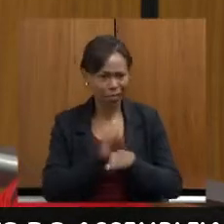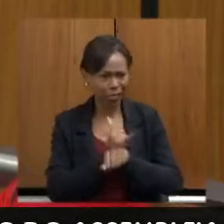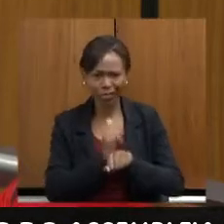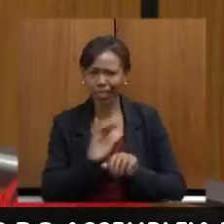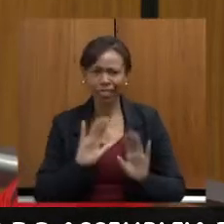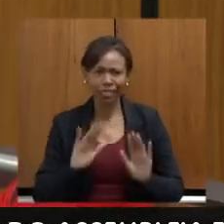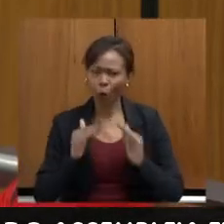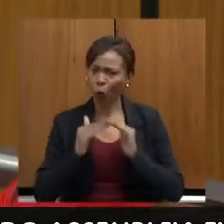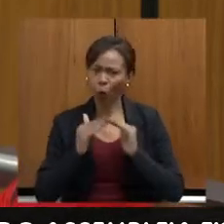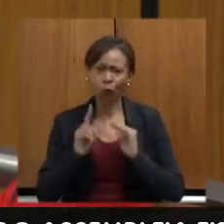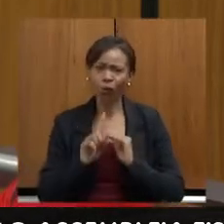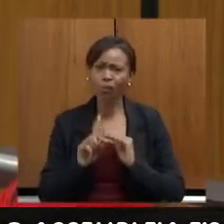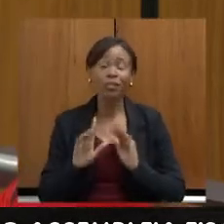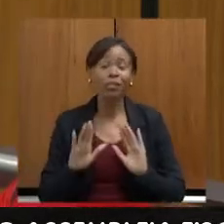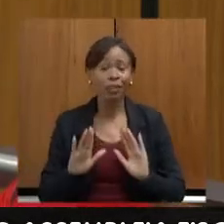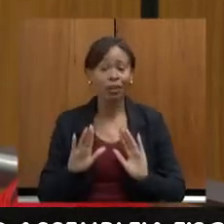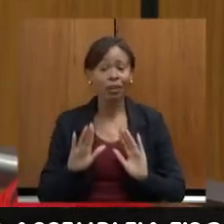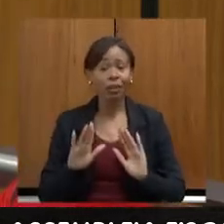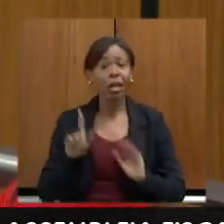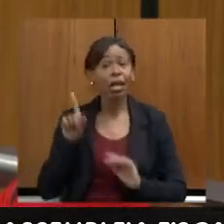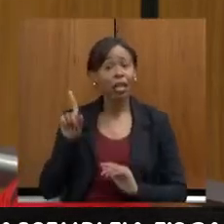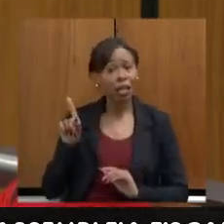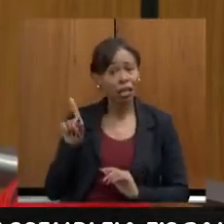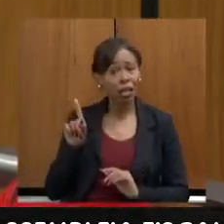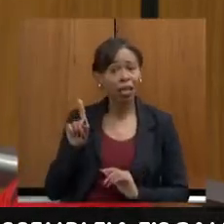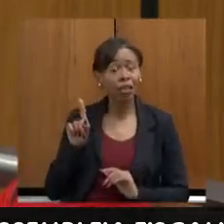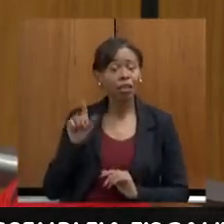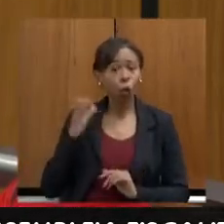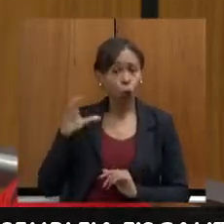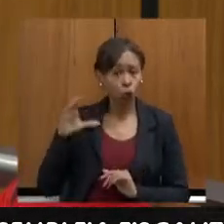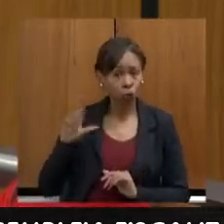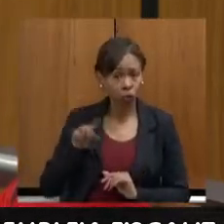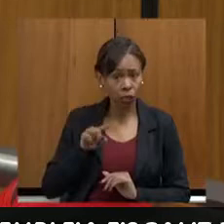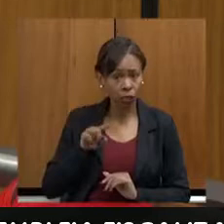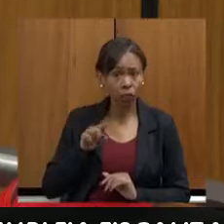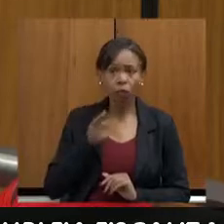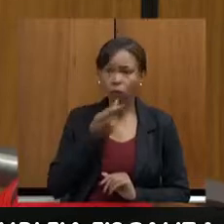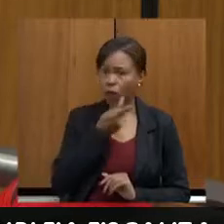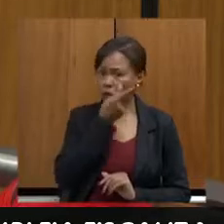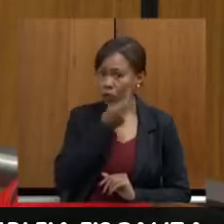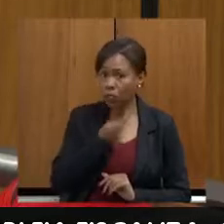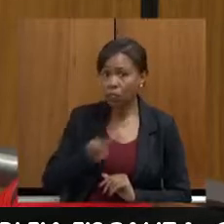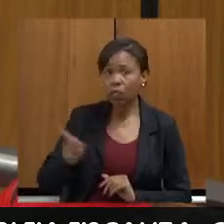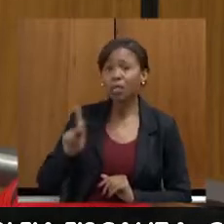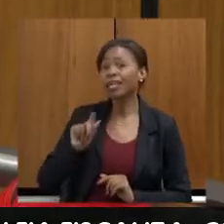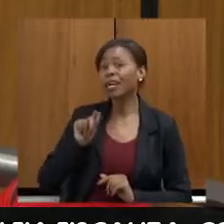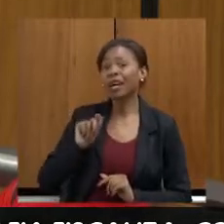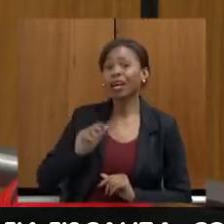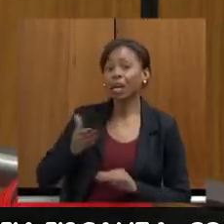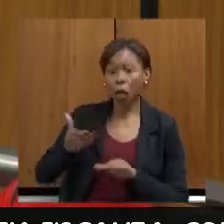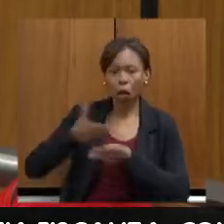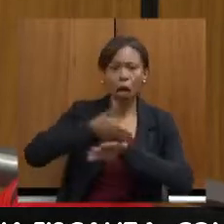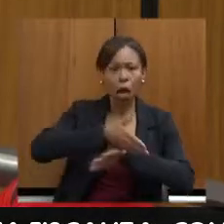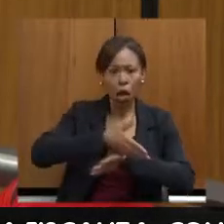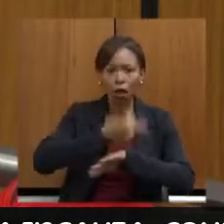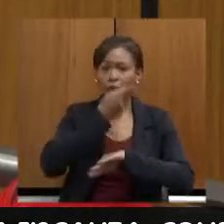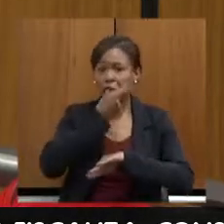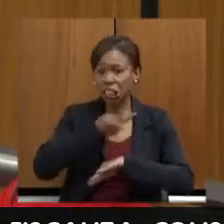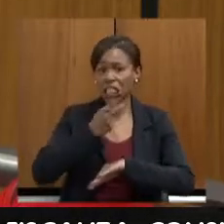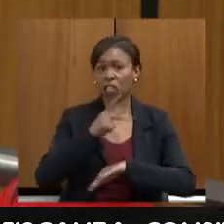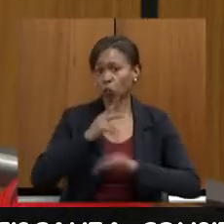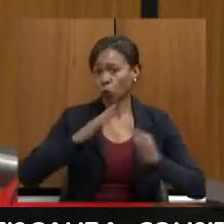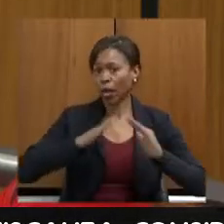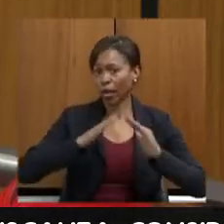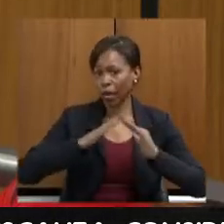audiência tô finalizando presidente foi citado mesmo a visita individual em casas do secretário mas